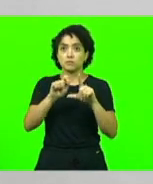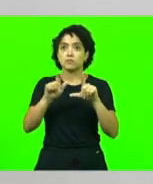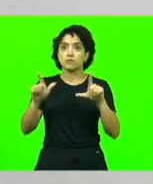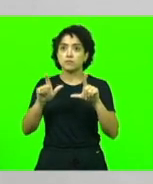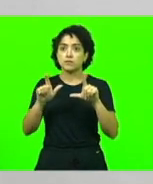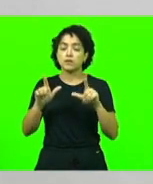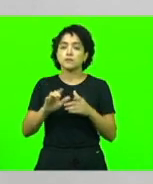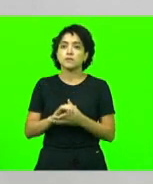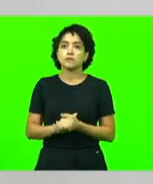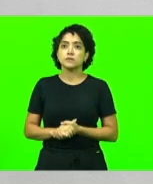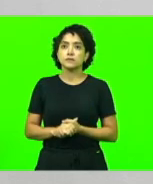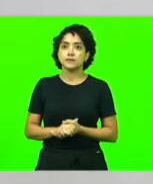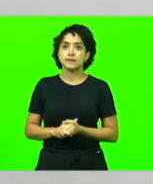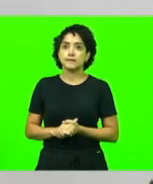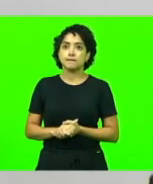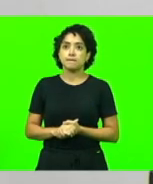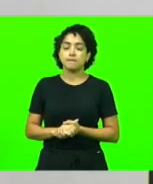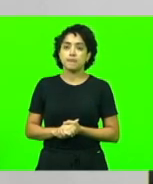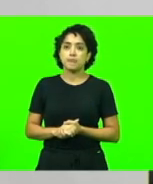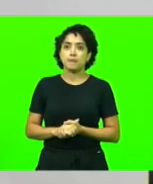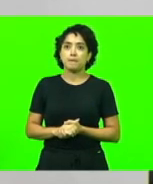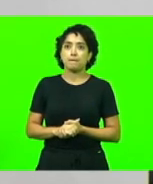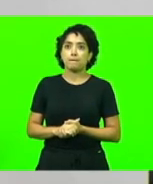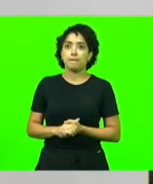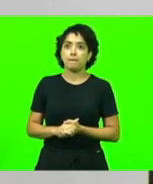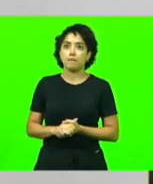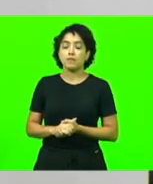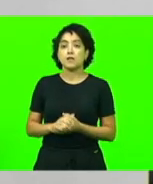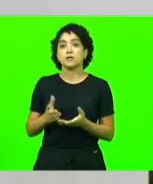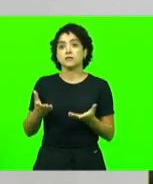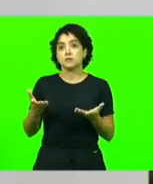imprensa, deputado Sargento Lima, hoje